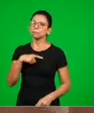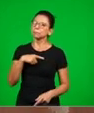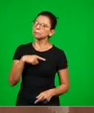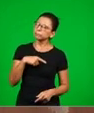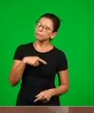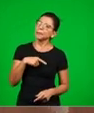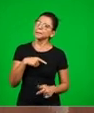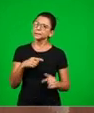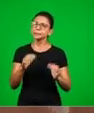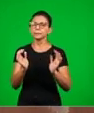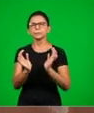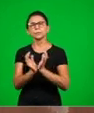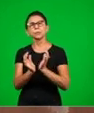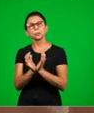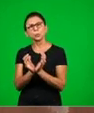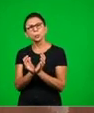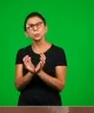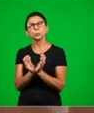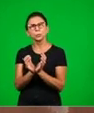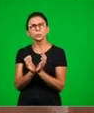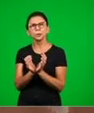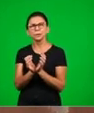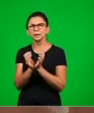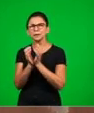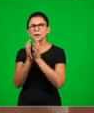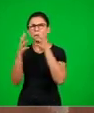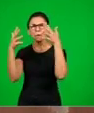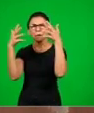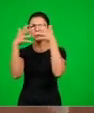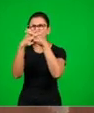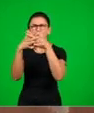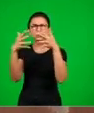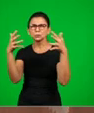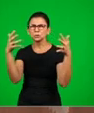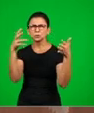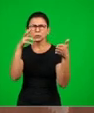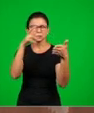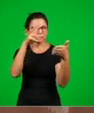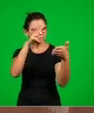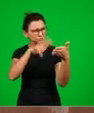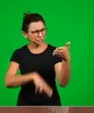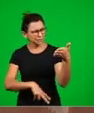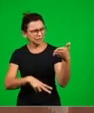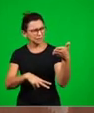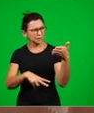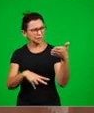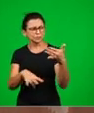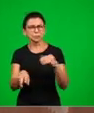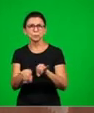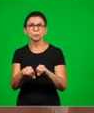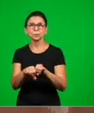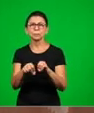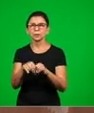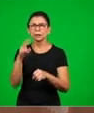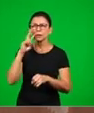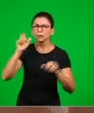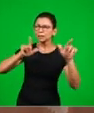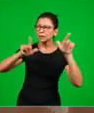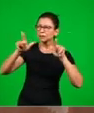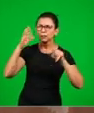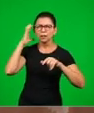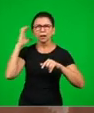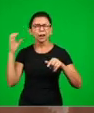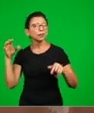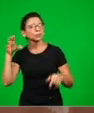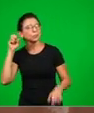poucos, se confundem com o que eles leem em qualquer tolice que aparece aí. Deu na televisão, deu no rádio, deu não sei o quê, deu não